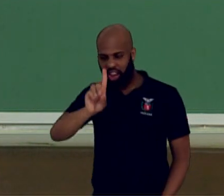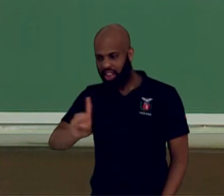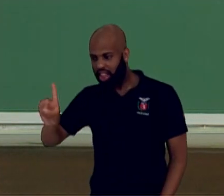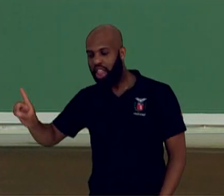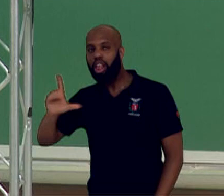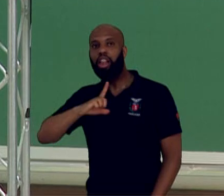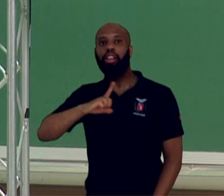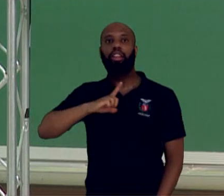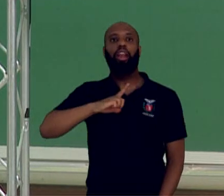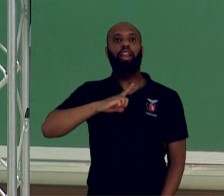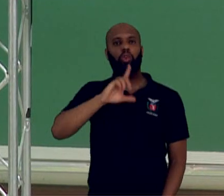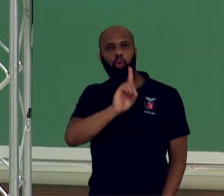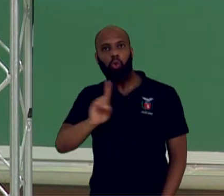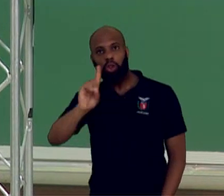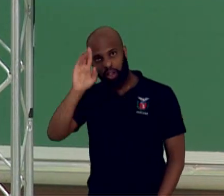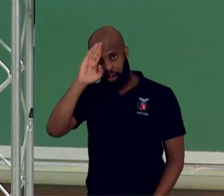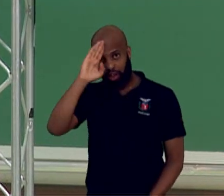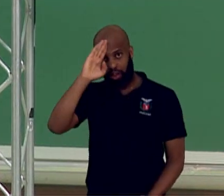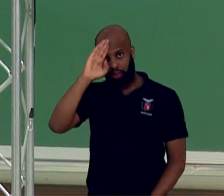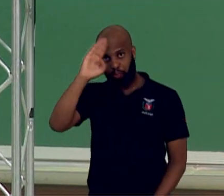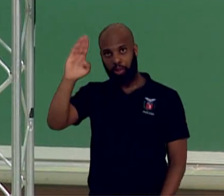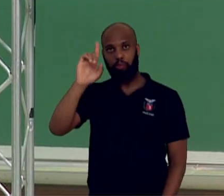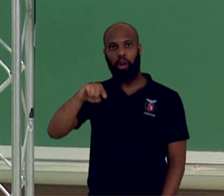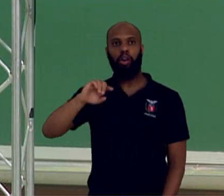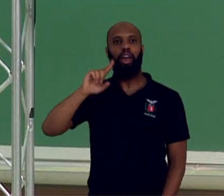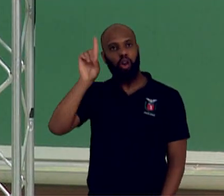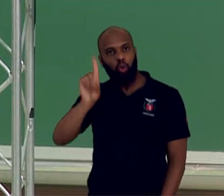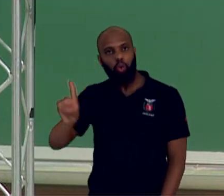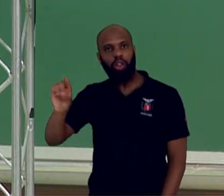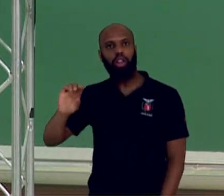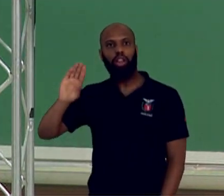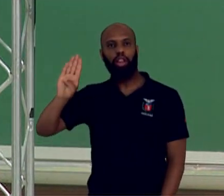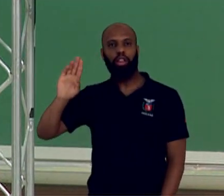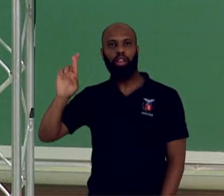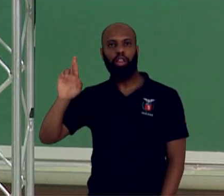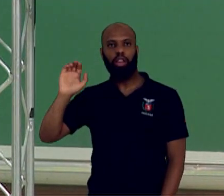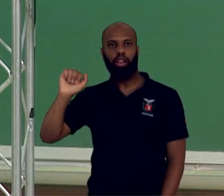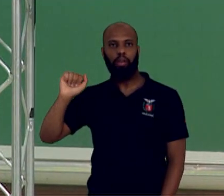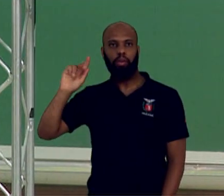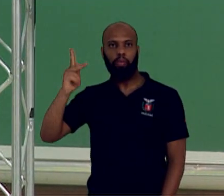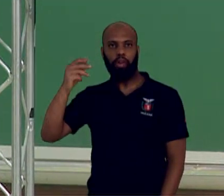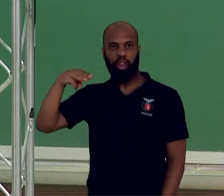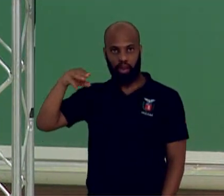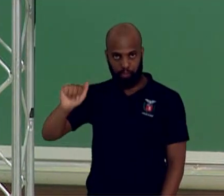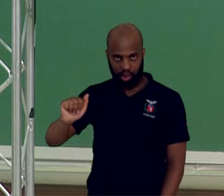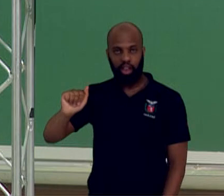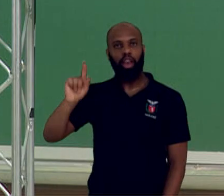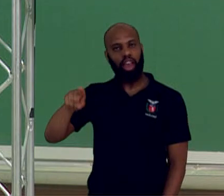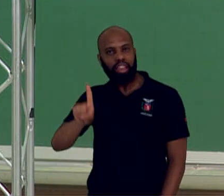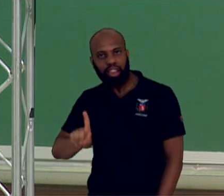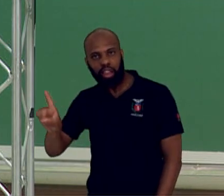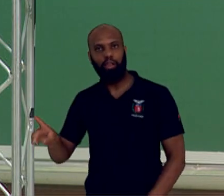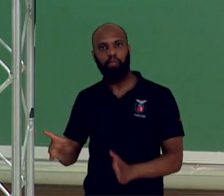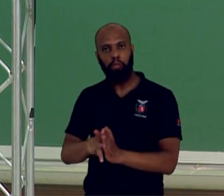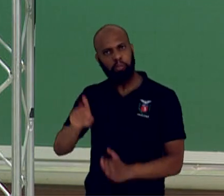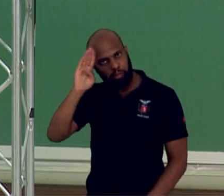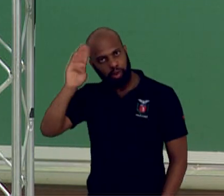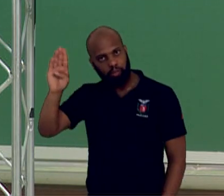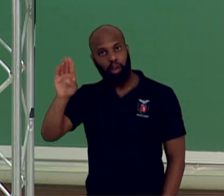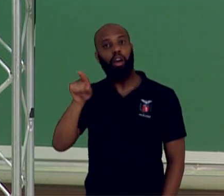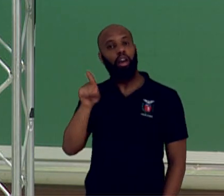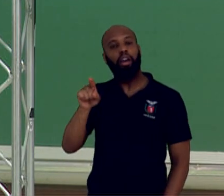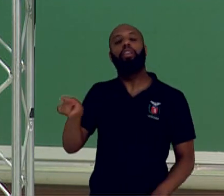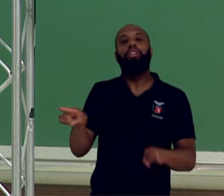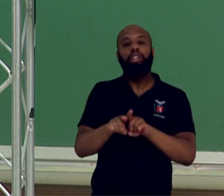é o deus Brahma, e inclusive se utilizam da religião, os arianos, que criam a